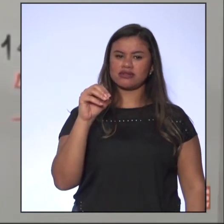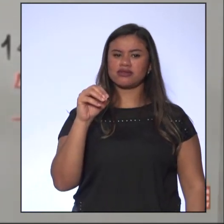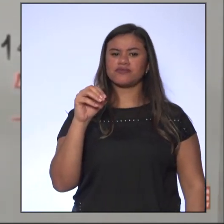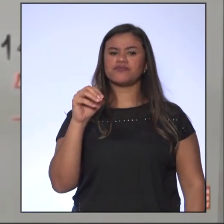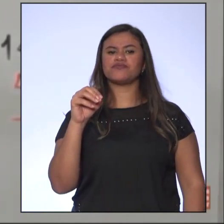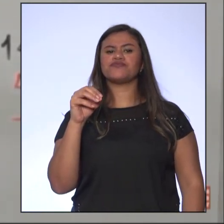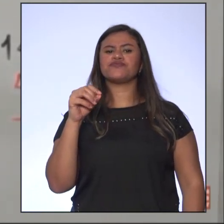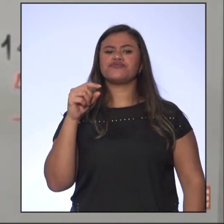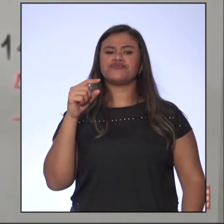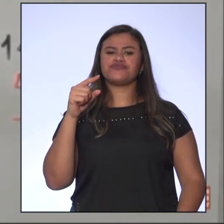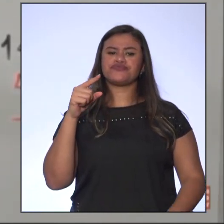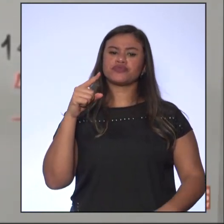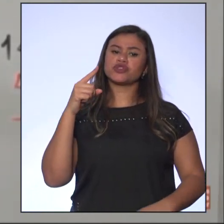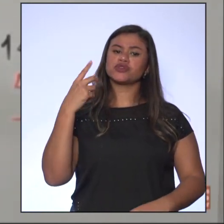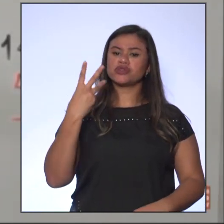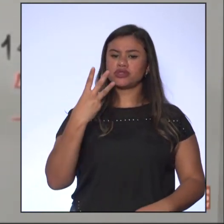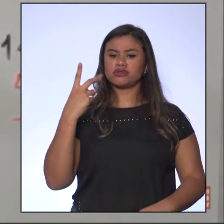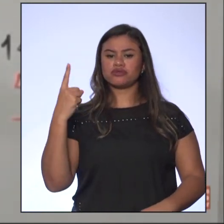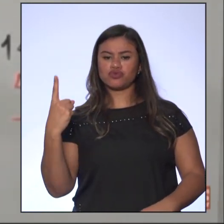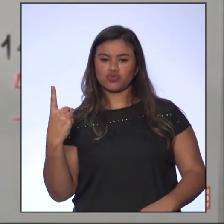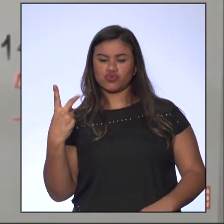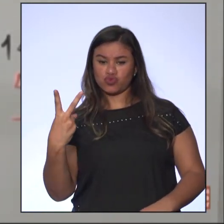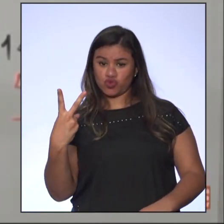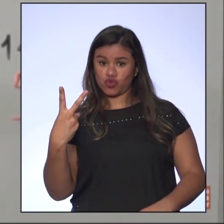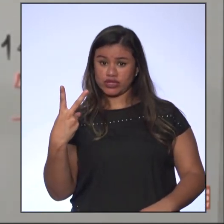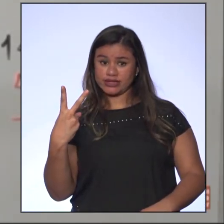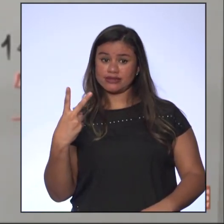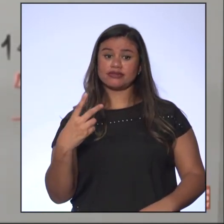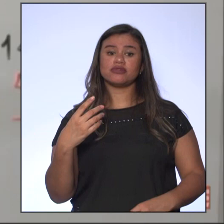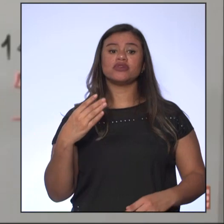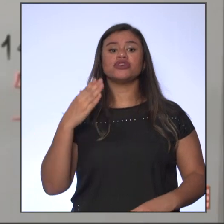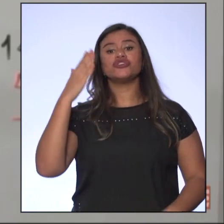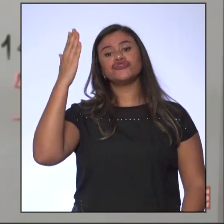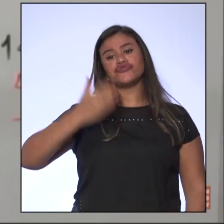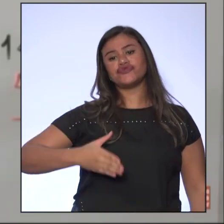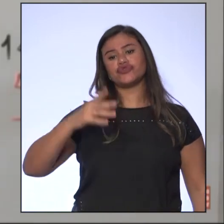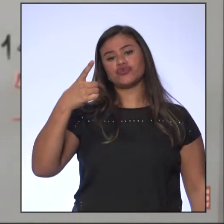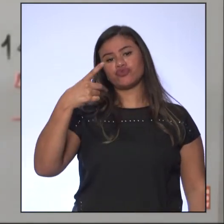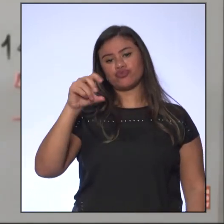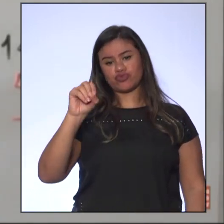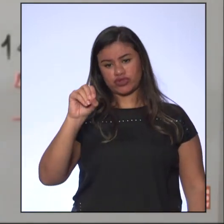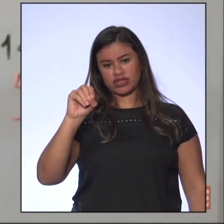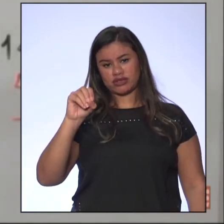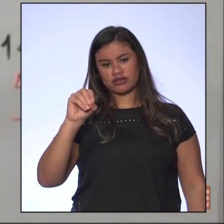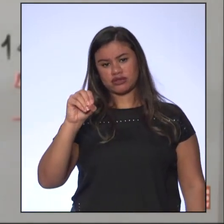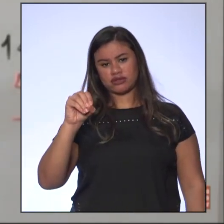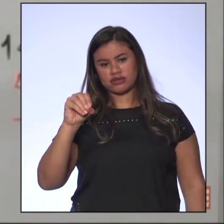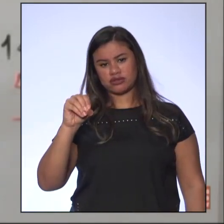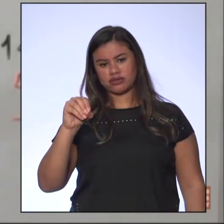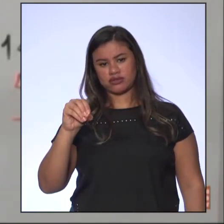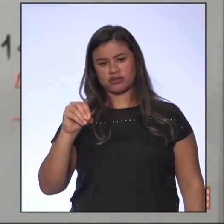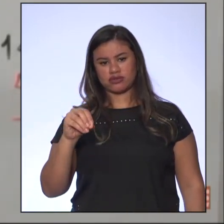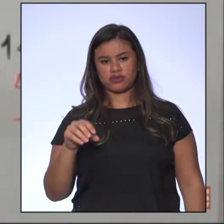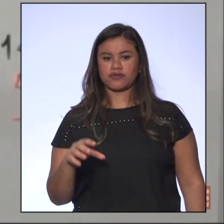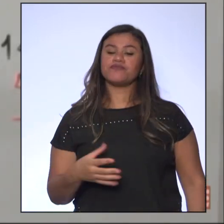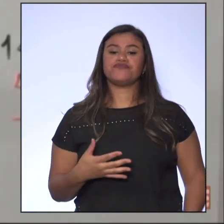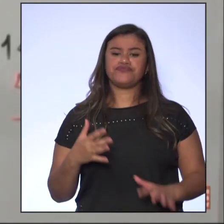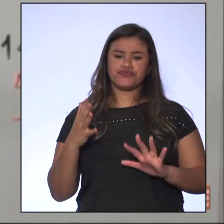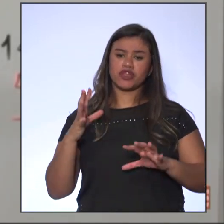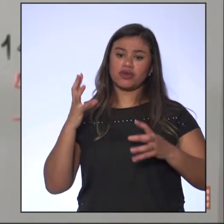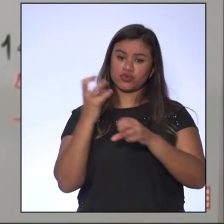por 10. Agora você vai somar aqui. Me ajuda a somar? Esse aqui, ó,